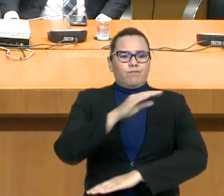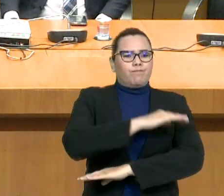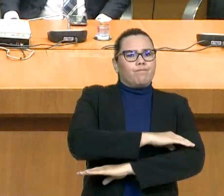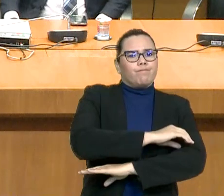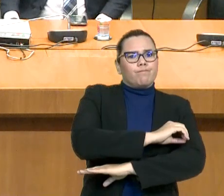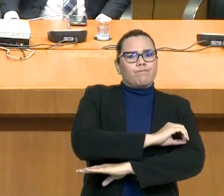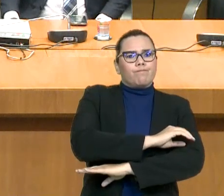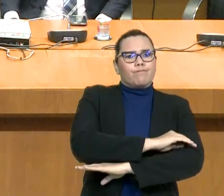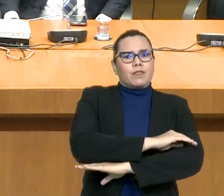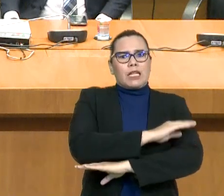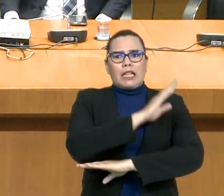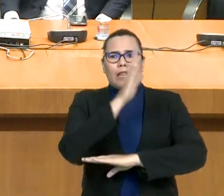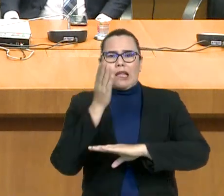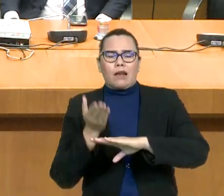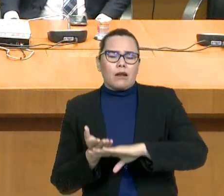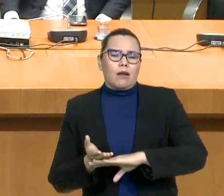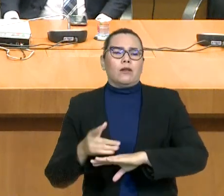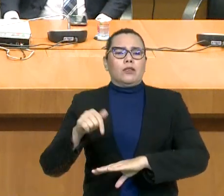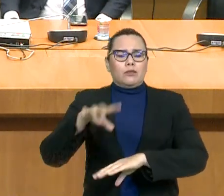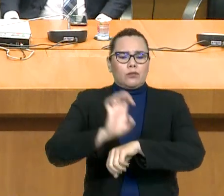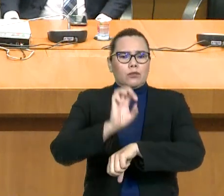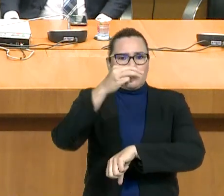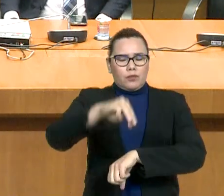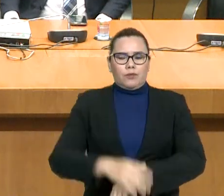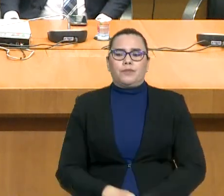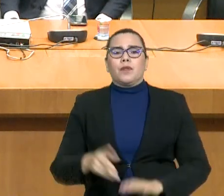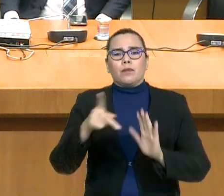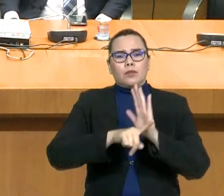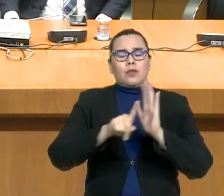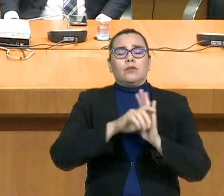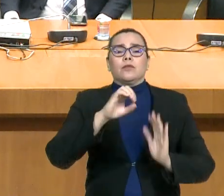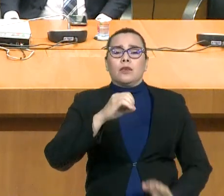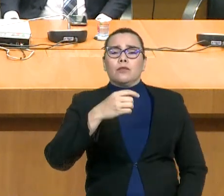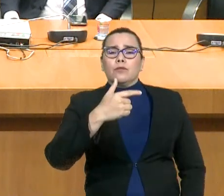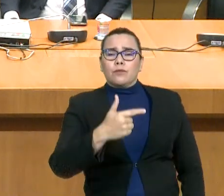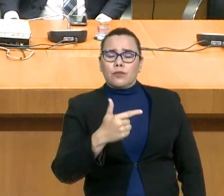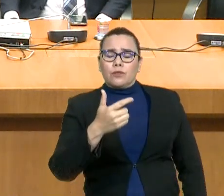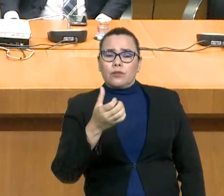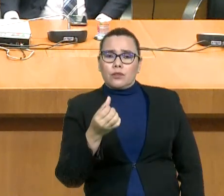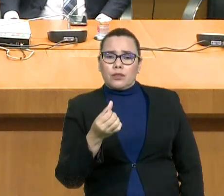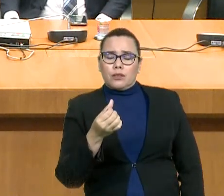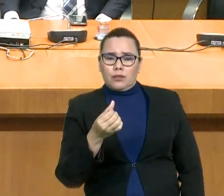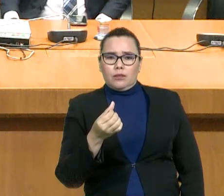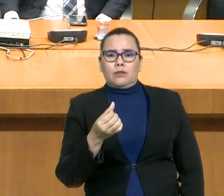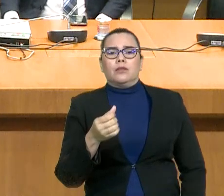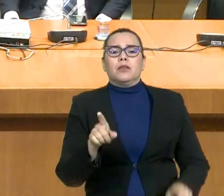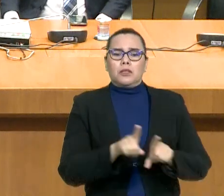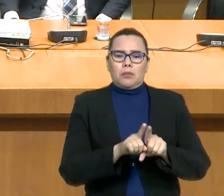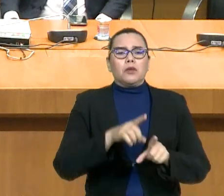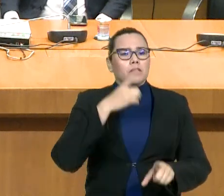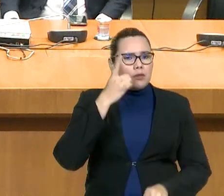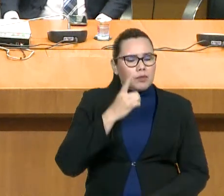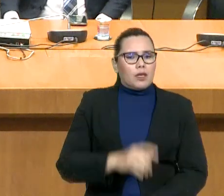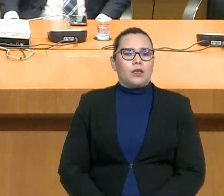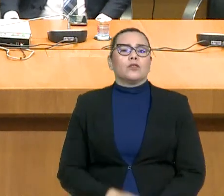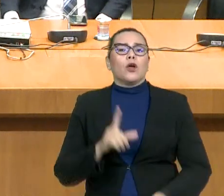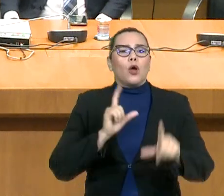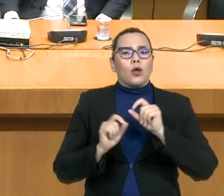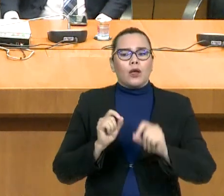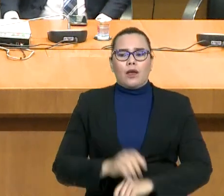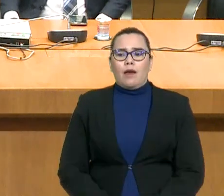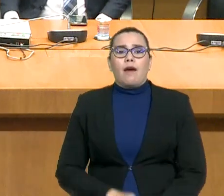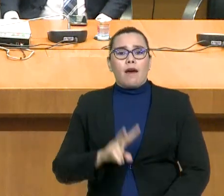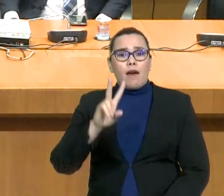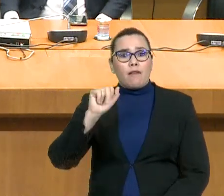Maranhão. Projeto de lei número 026/2023, de autoria do deputado Carlos Lula, que dispõe sobre a preferência de vagas